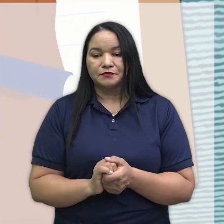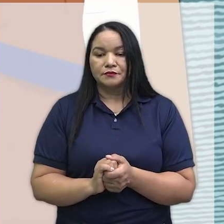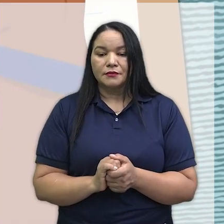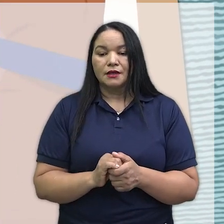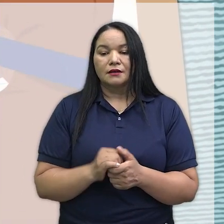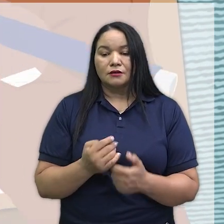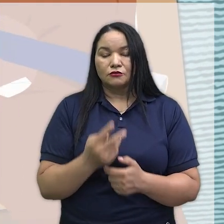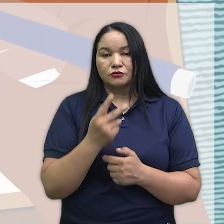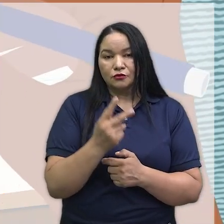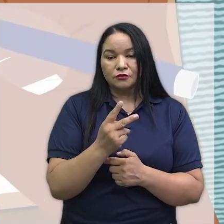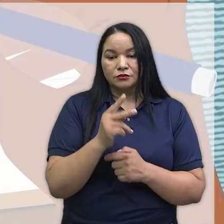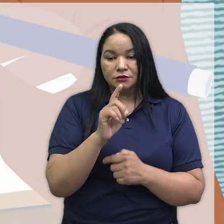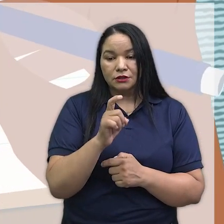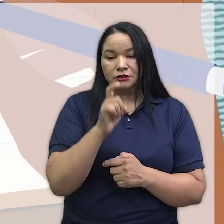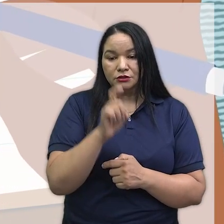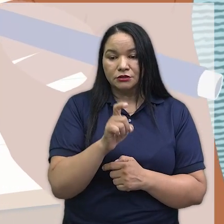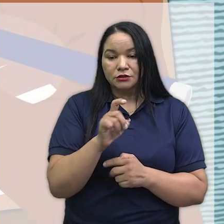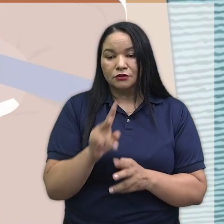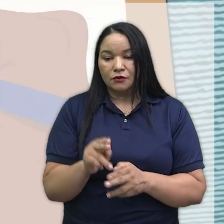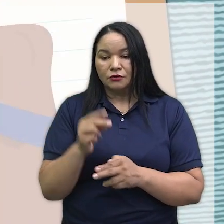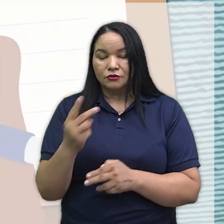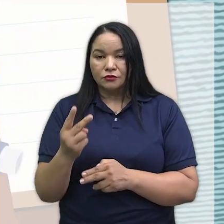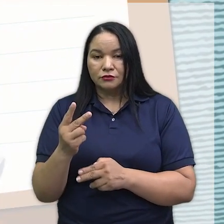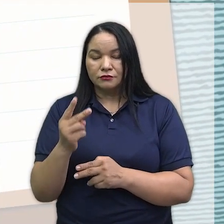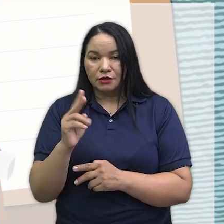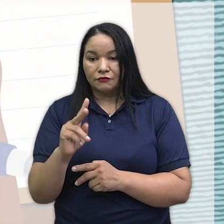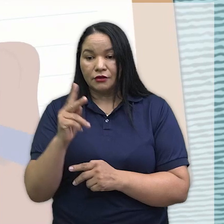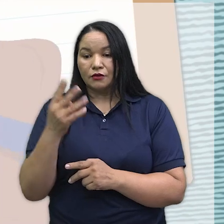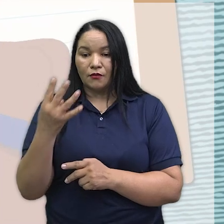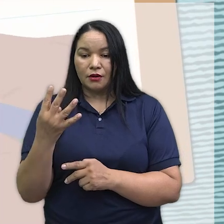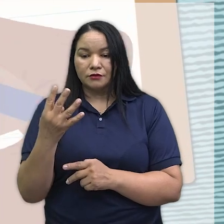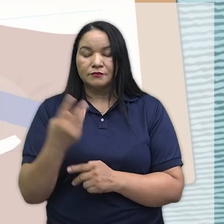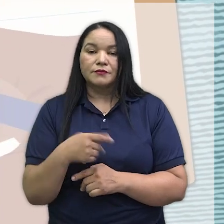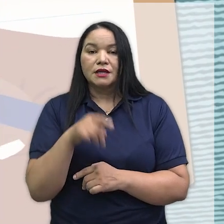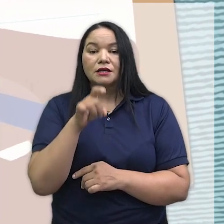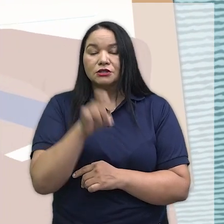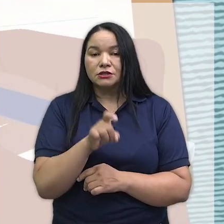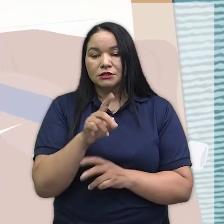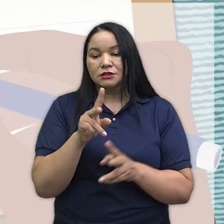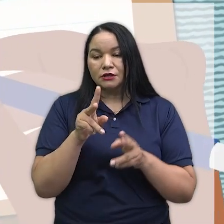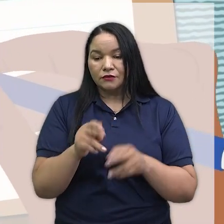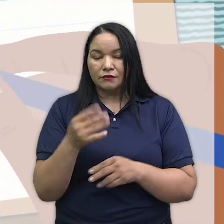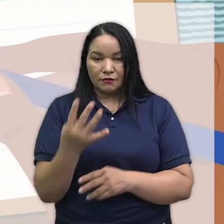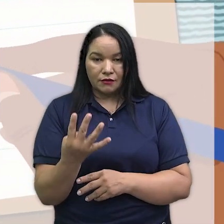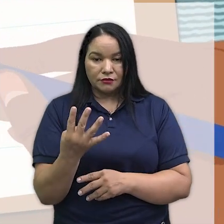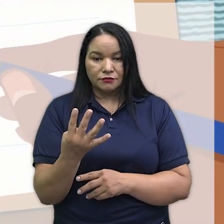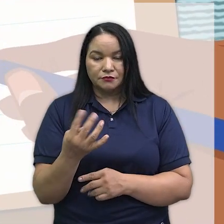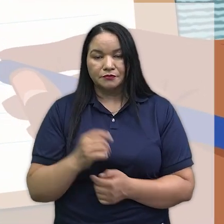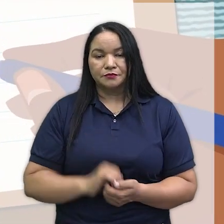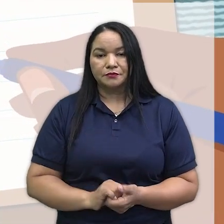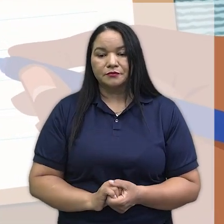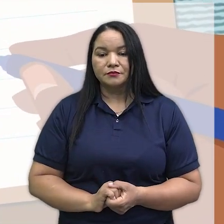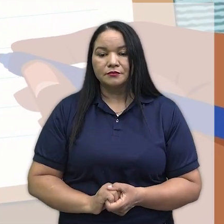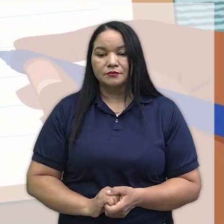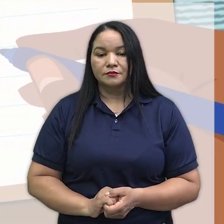2 elevado a x é igual a 2 elevado a 4. Assim, x é igual a 4.